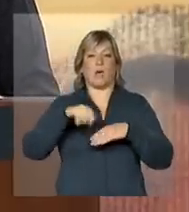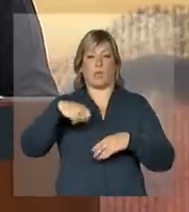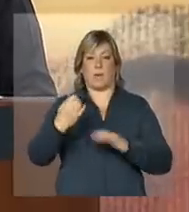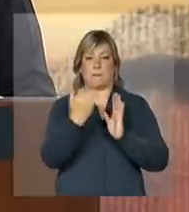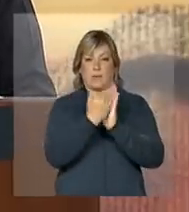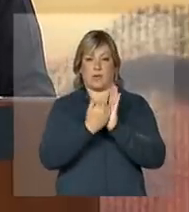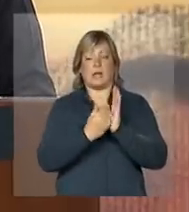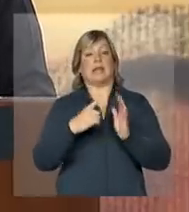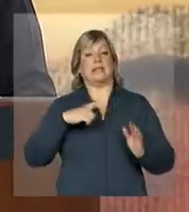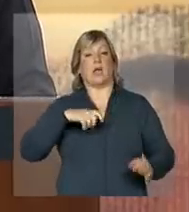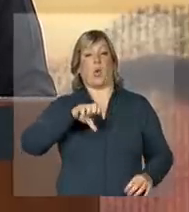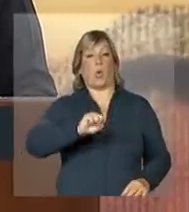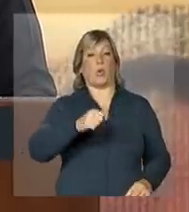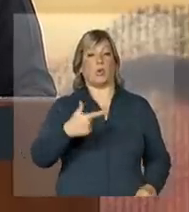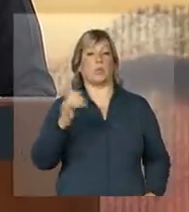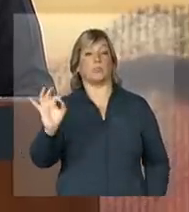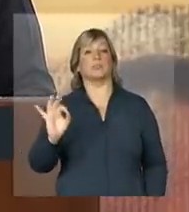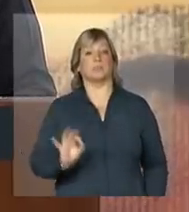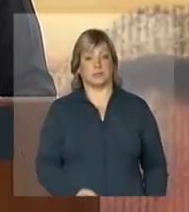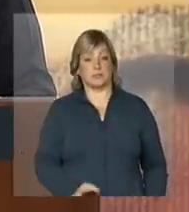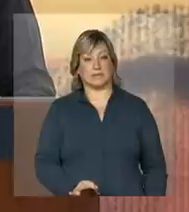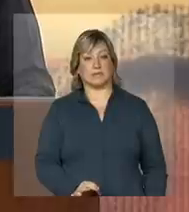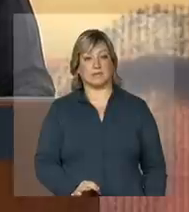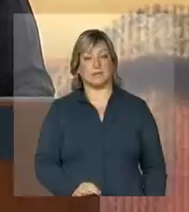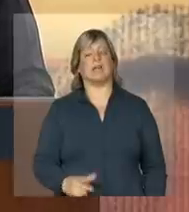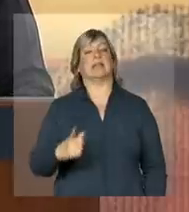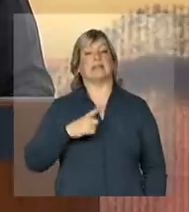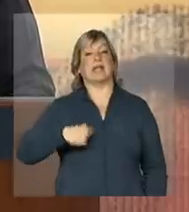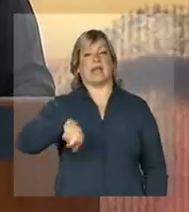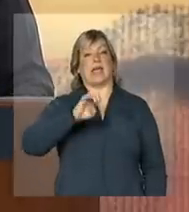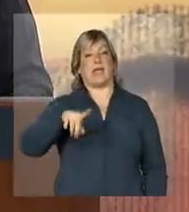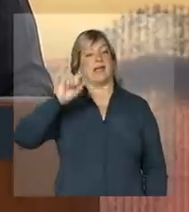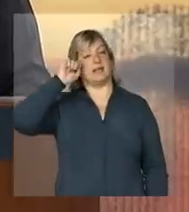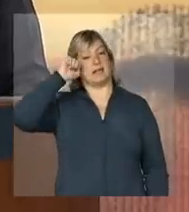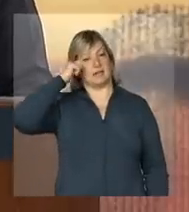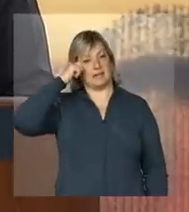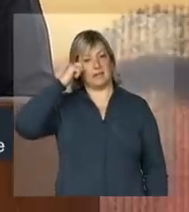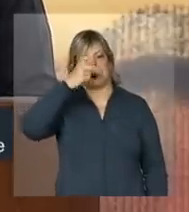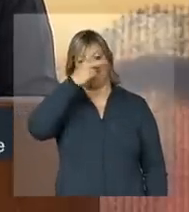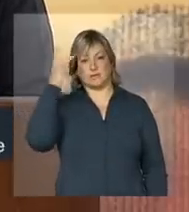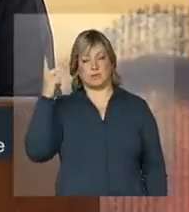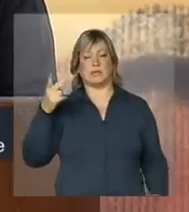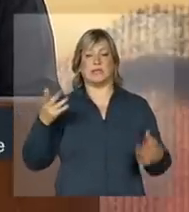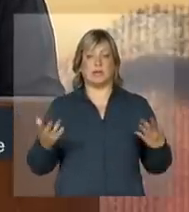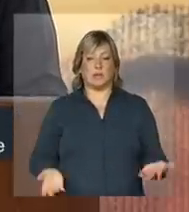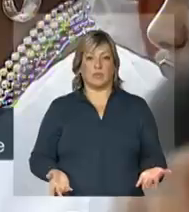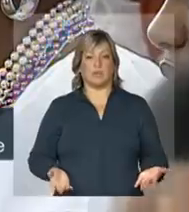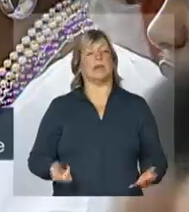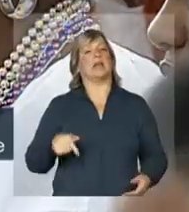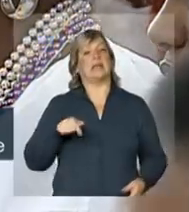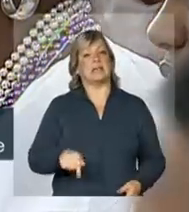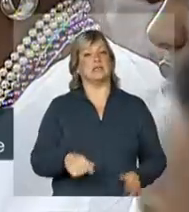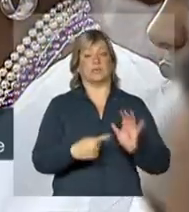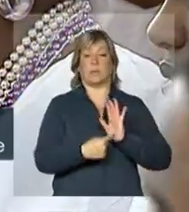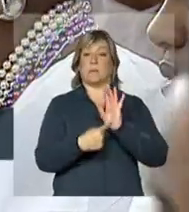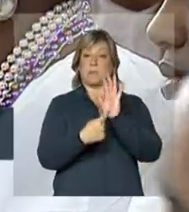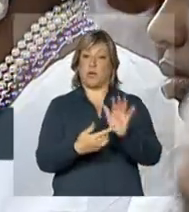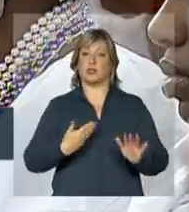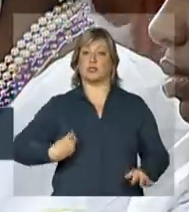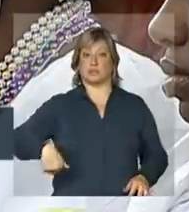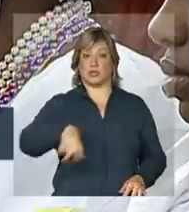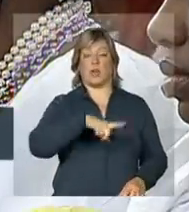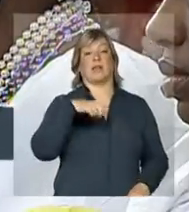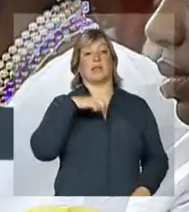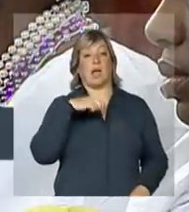nós temos 82% são negros portanto isso de um lado revela que nós temos